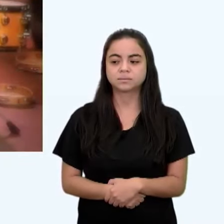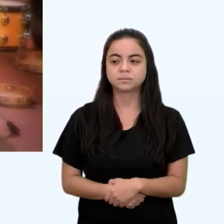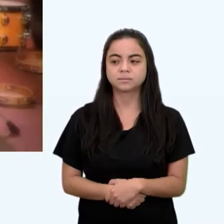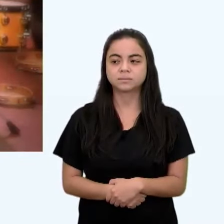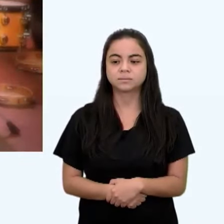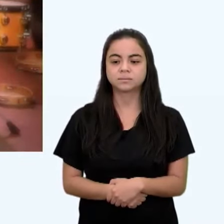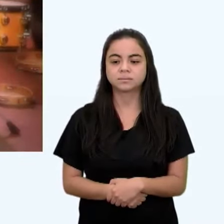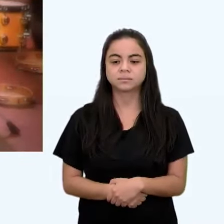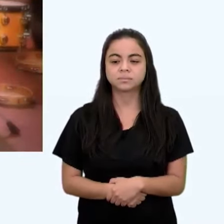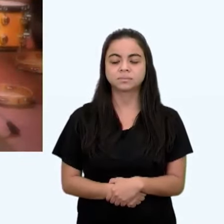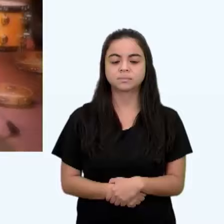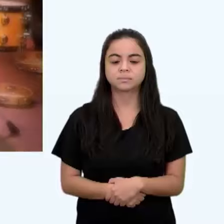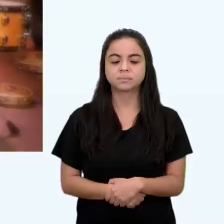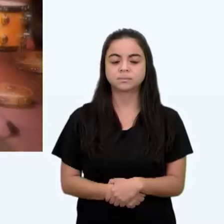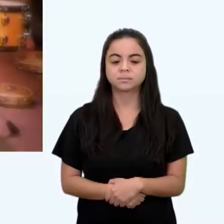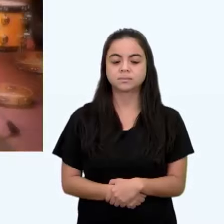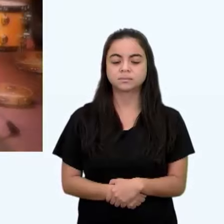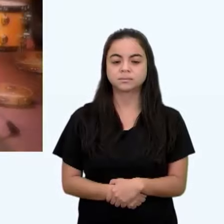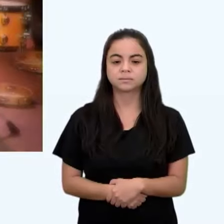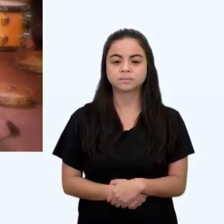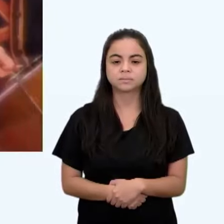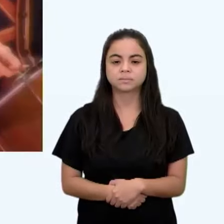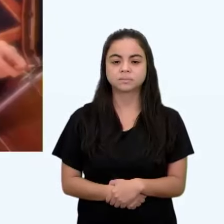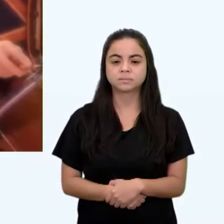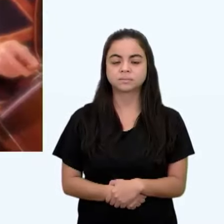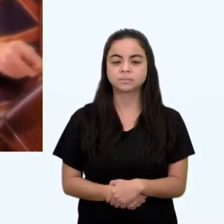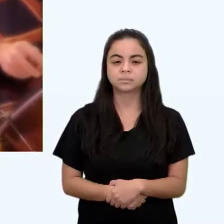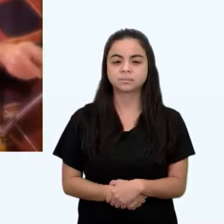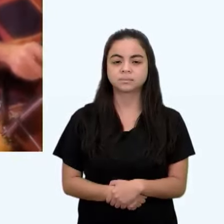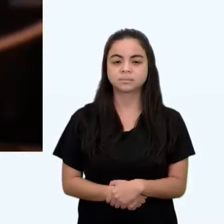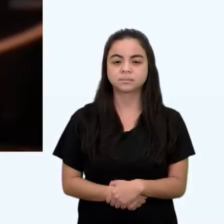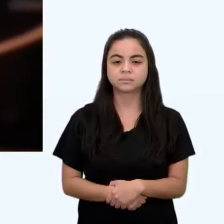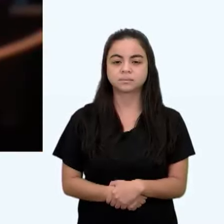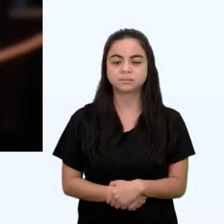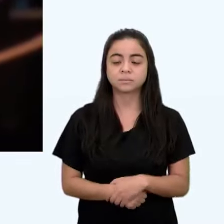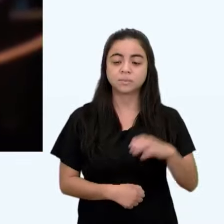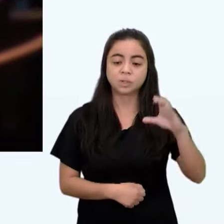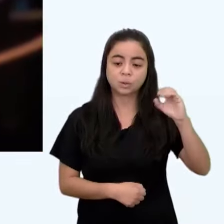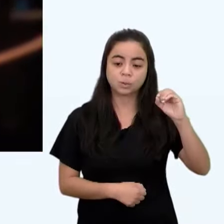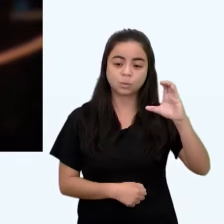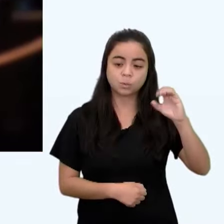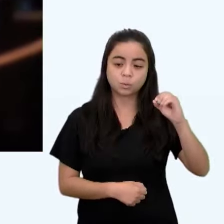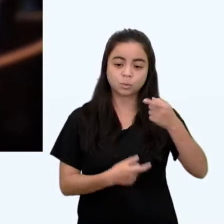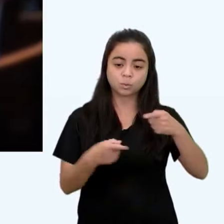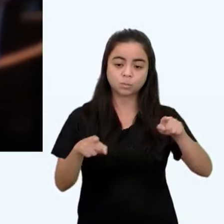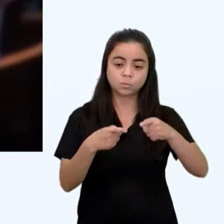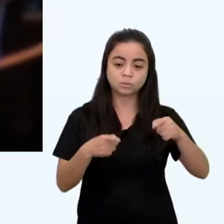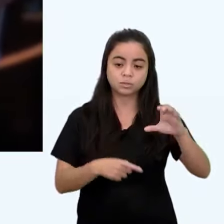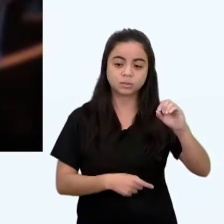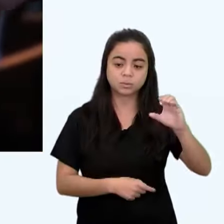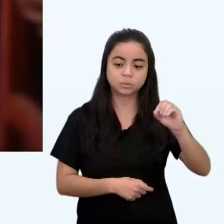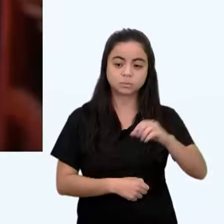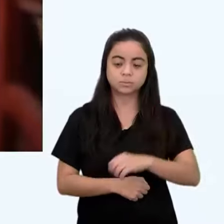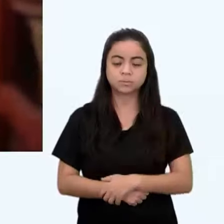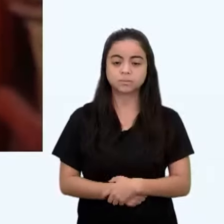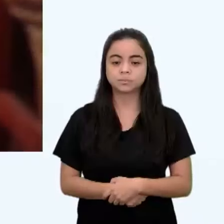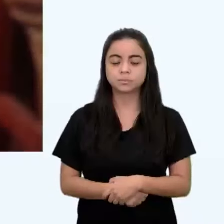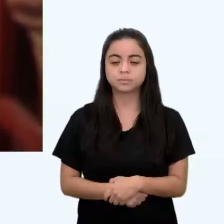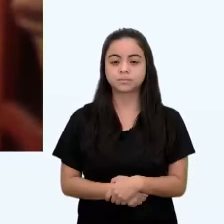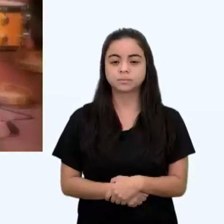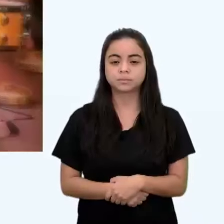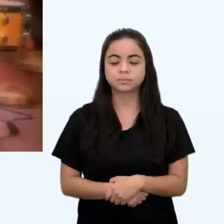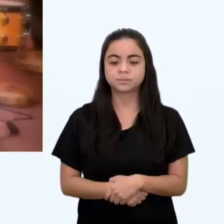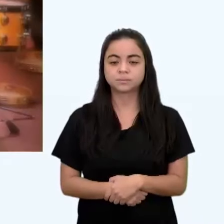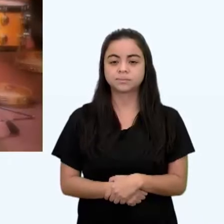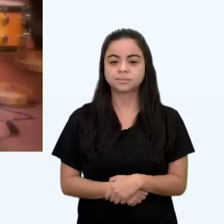E um coco. Eu nasci com a sina de cigarra.